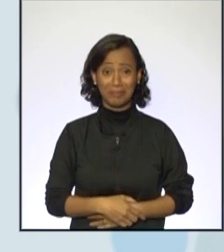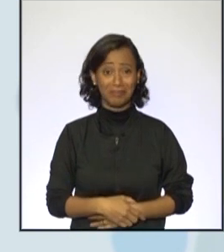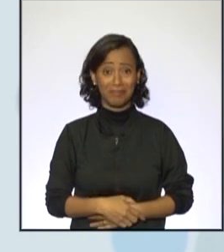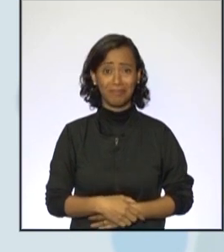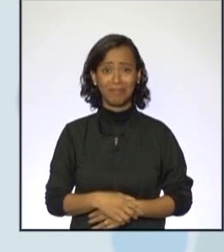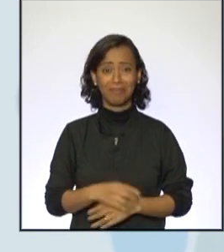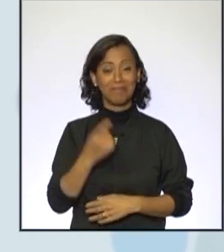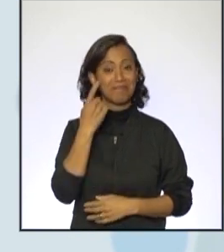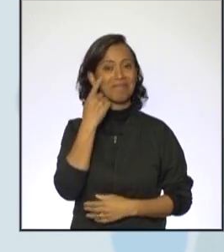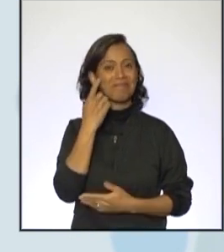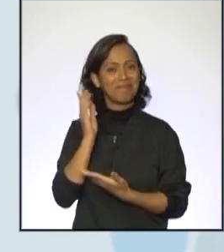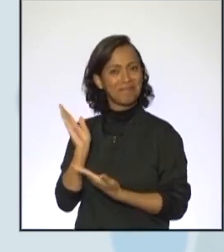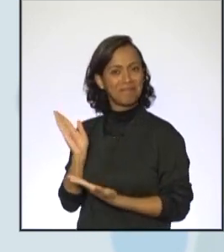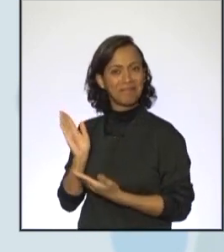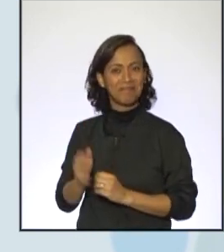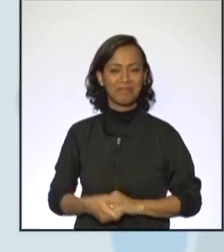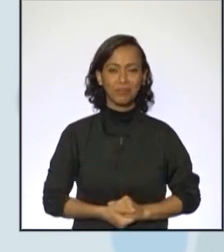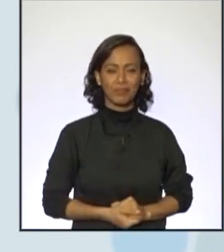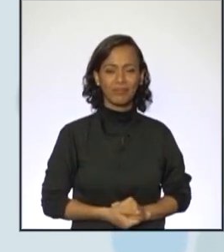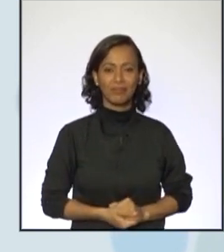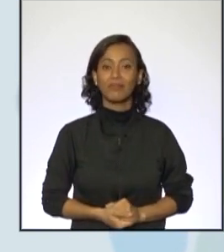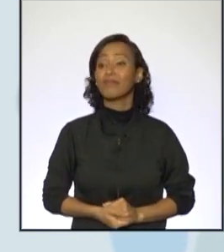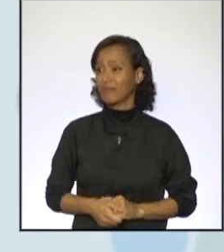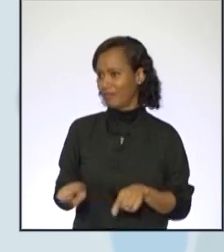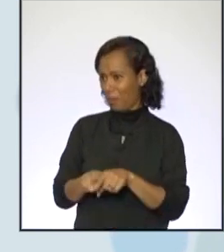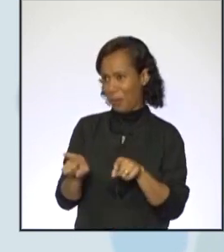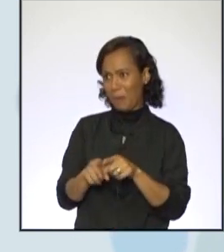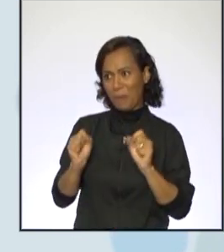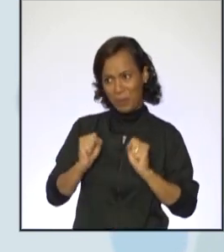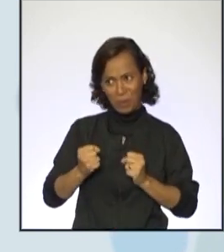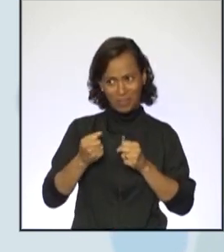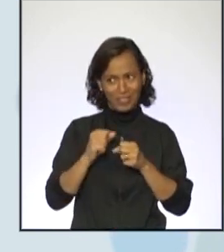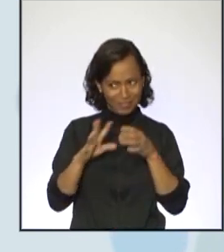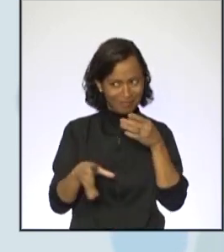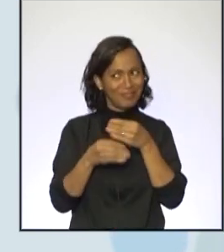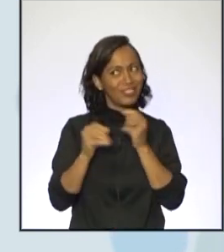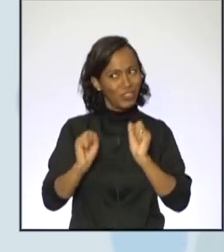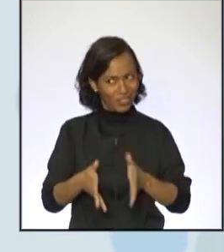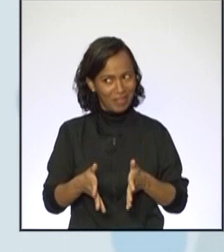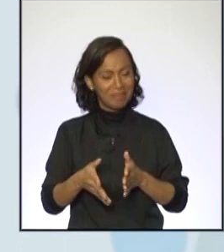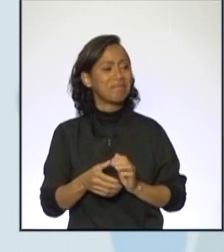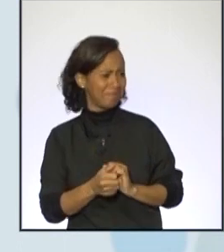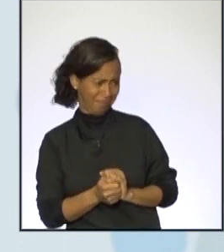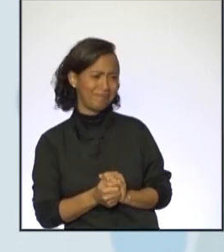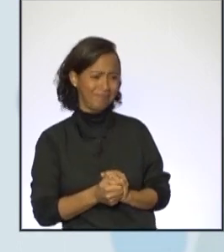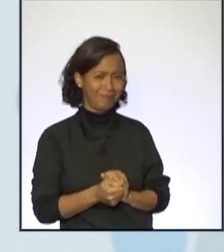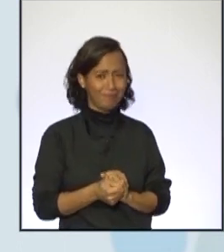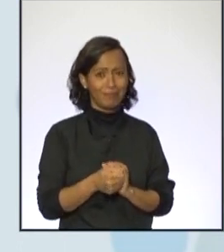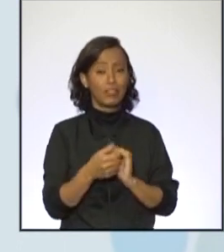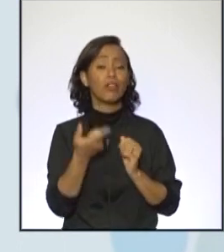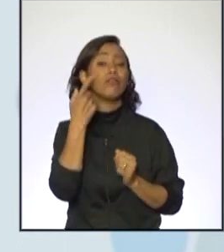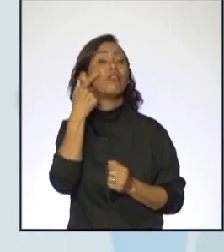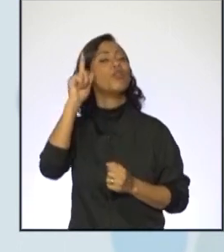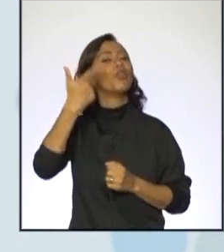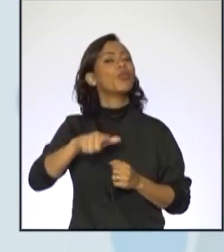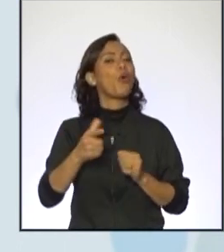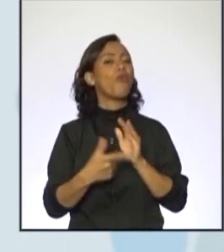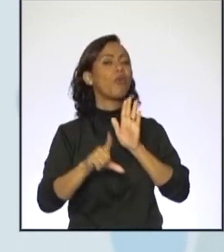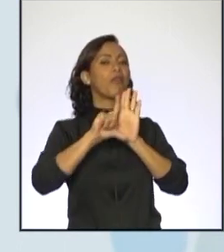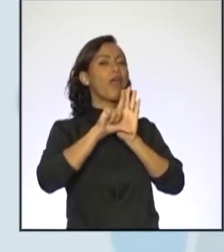até pode adiantar, né, Roseli? Pode adiantar. Vamos voltar lá na lei. Volta lá na